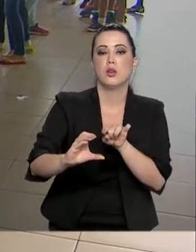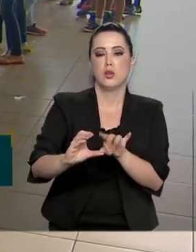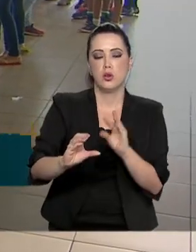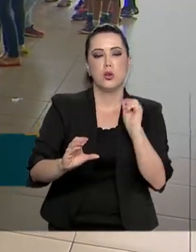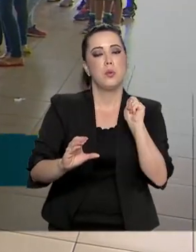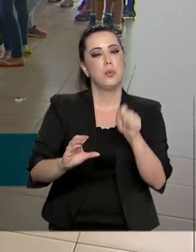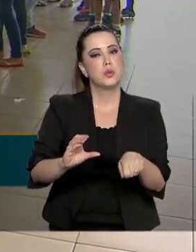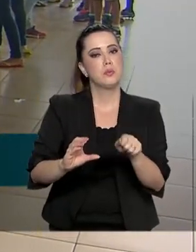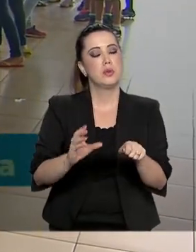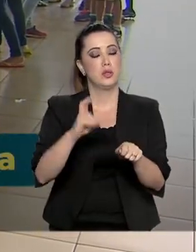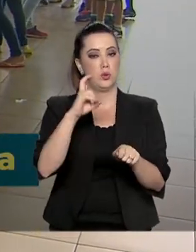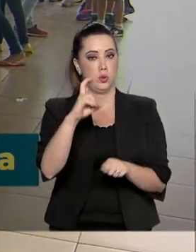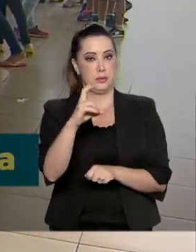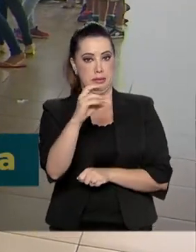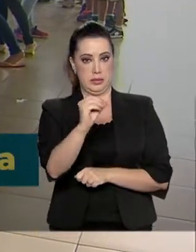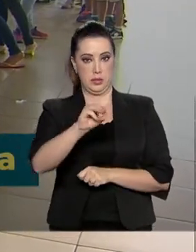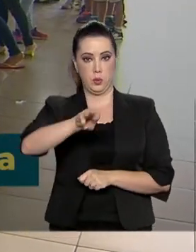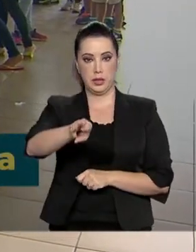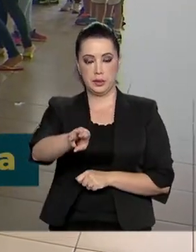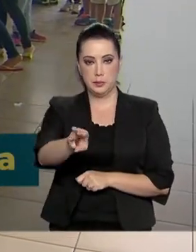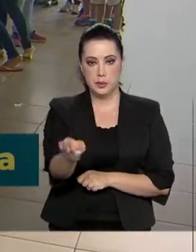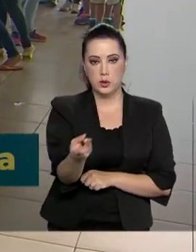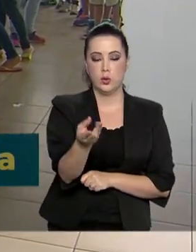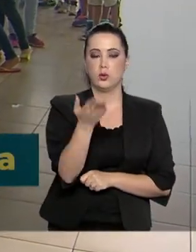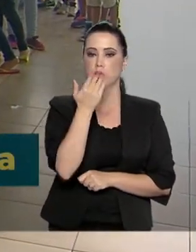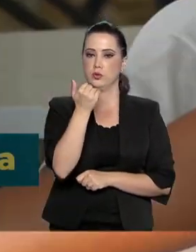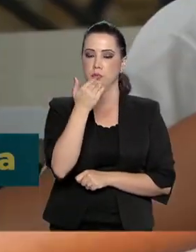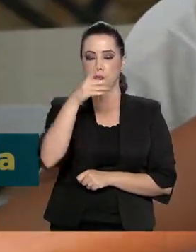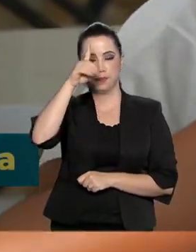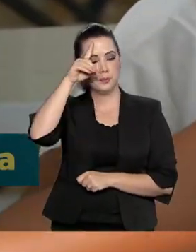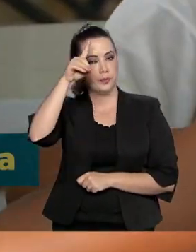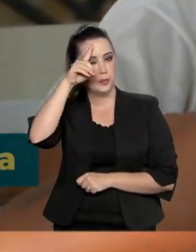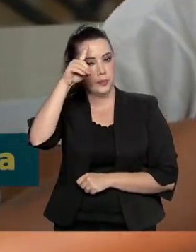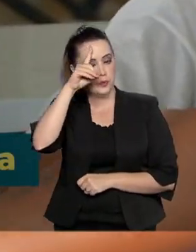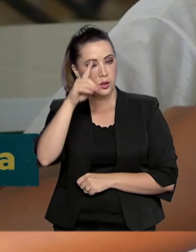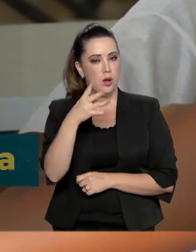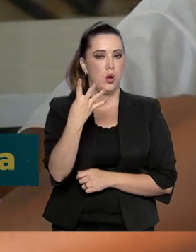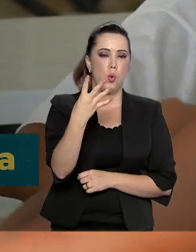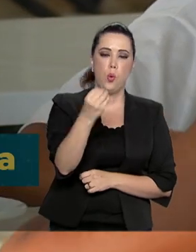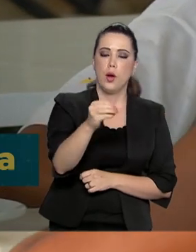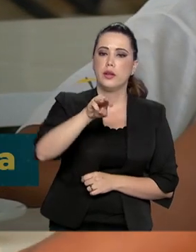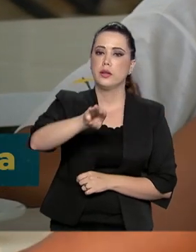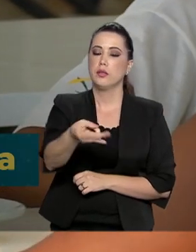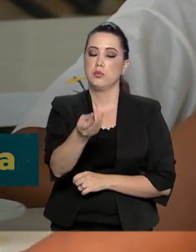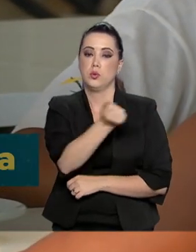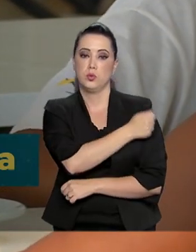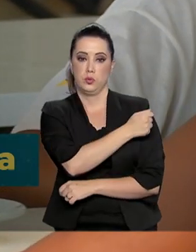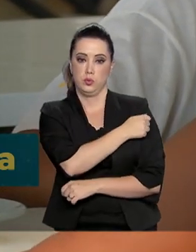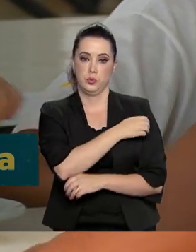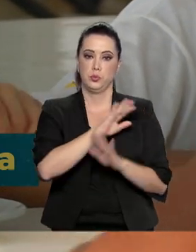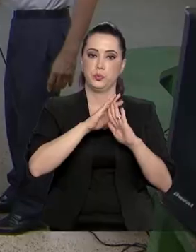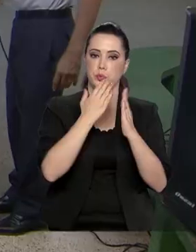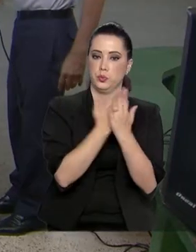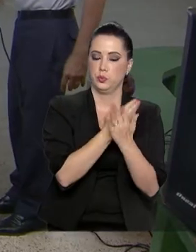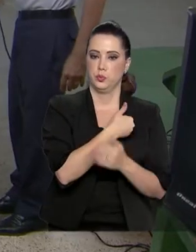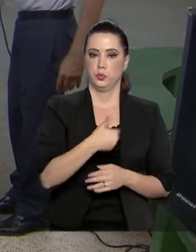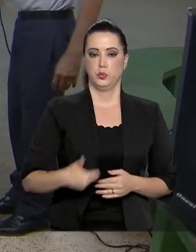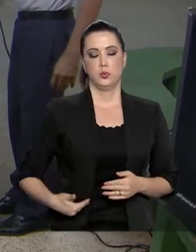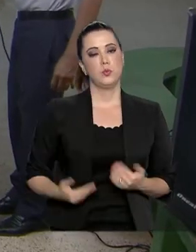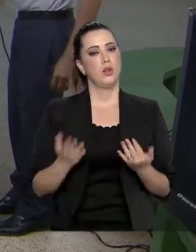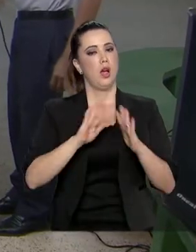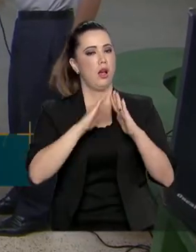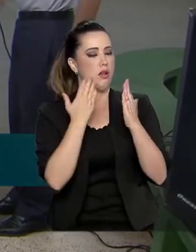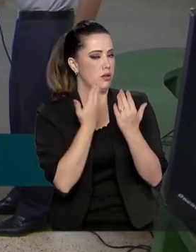garantiu 50 milhões de refeições diárias para 40 milhões de alunos da rede pública. As